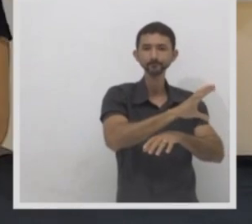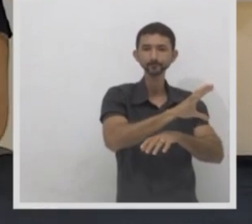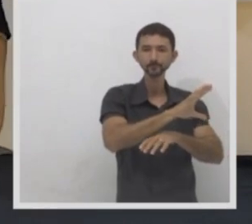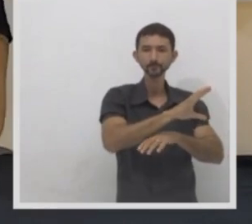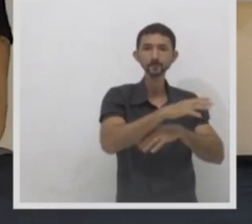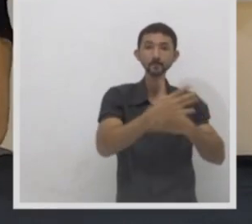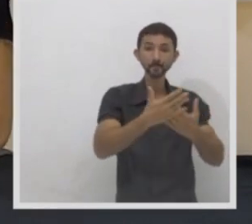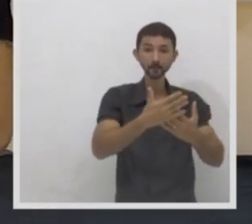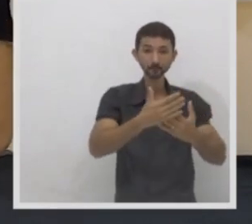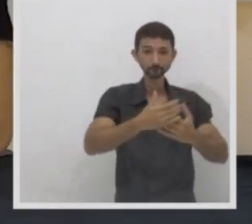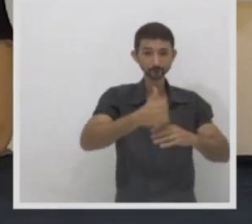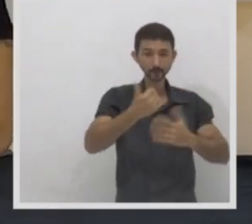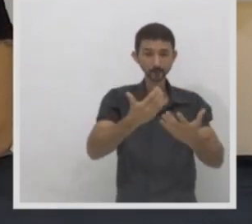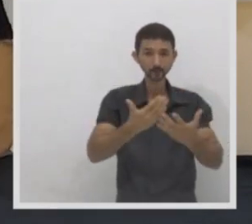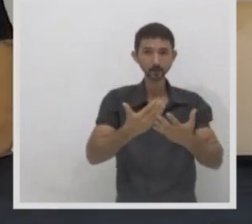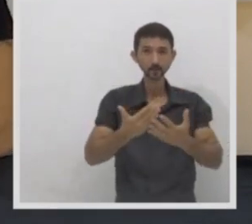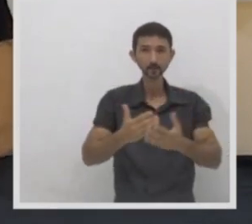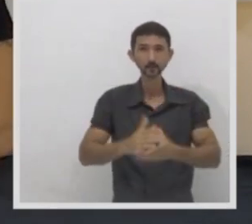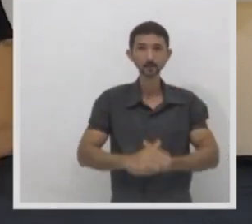quê?